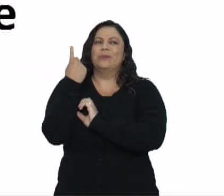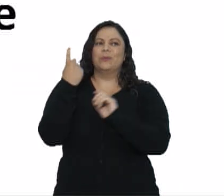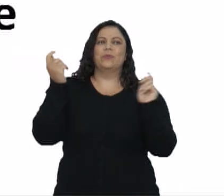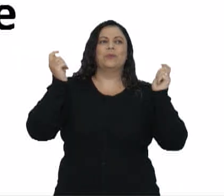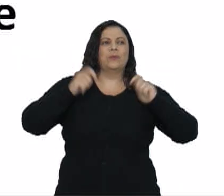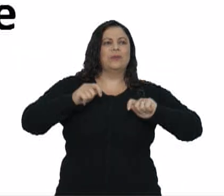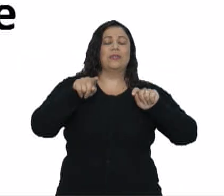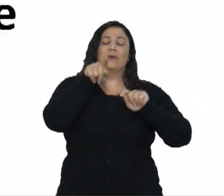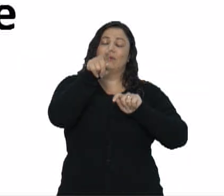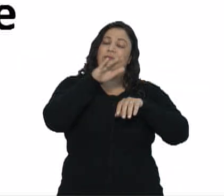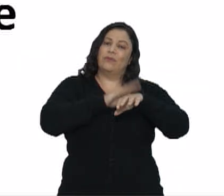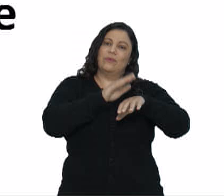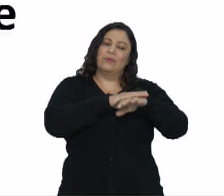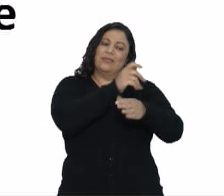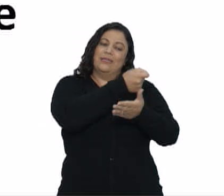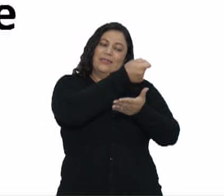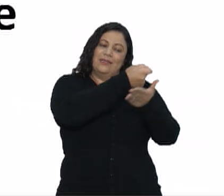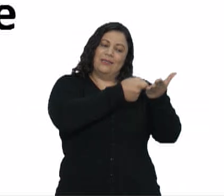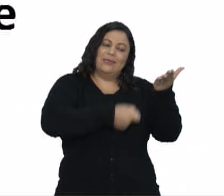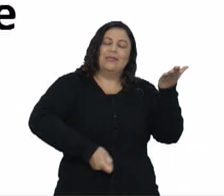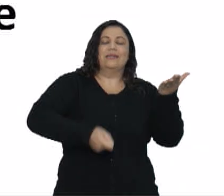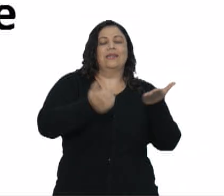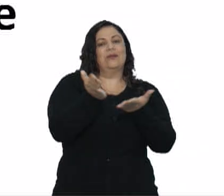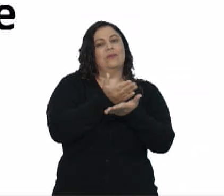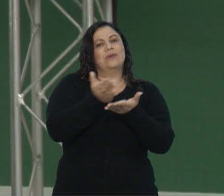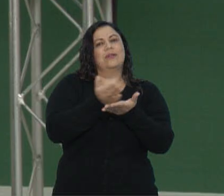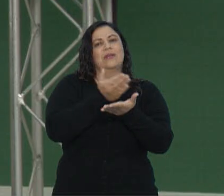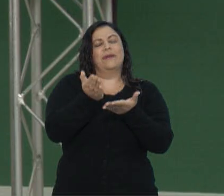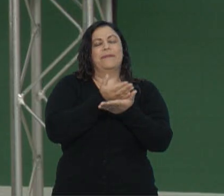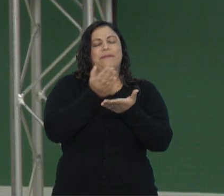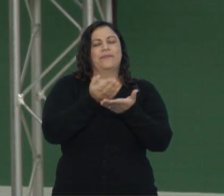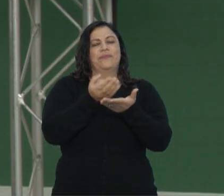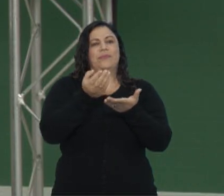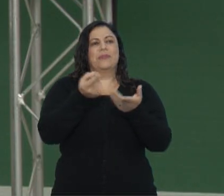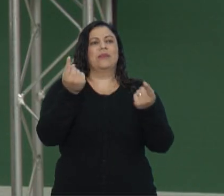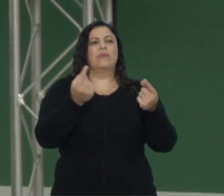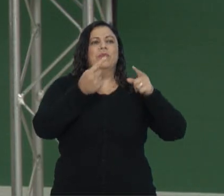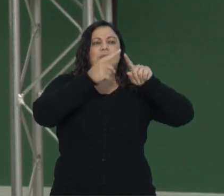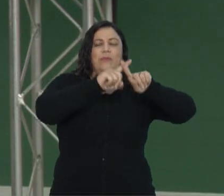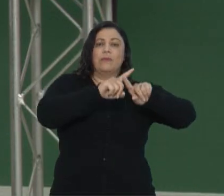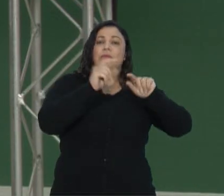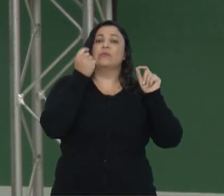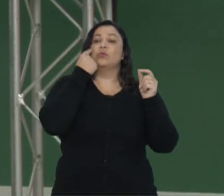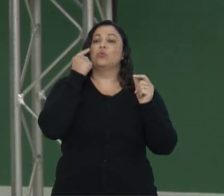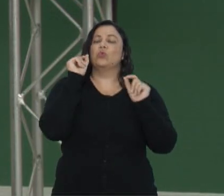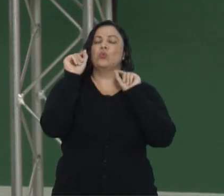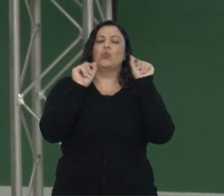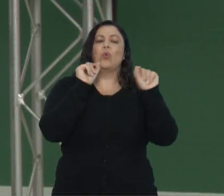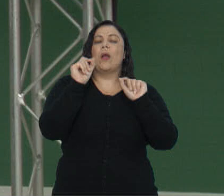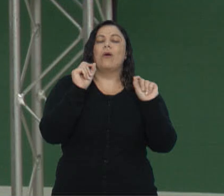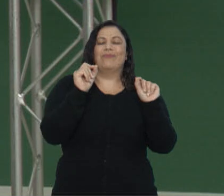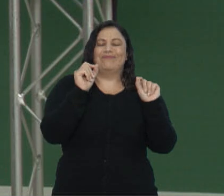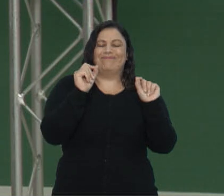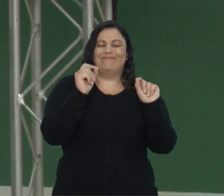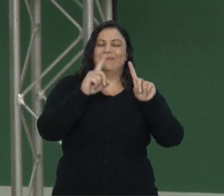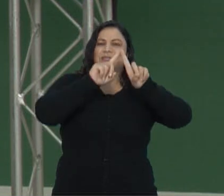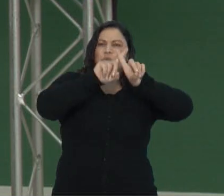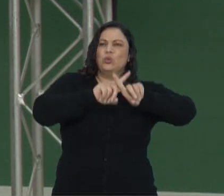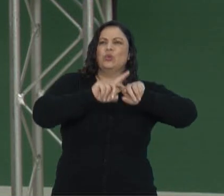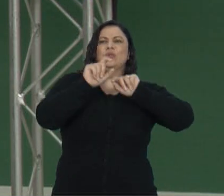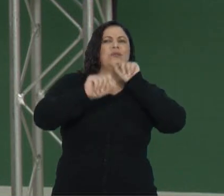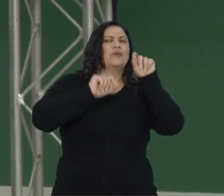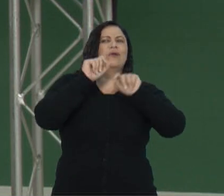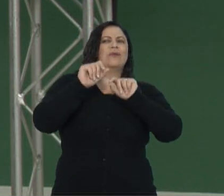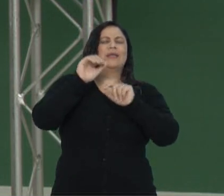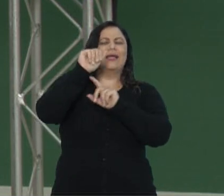seu caderno, em seguida marque qual obra é de Aleijadinho. Então a gente vai colocar duas obras ali, vou deixar vocês pensando para ver qual